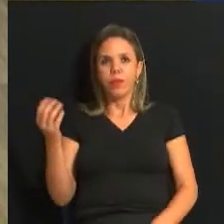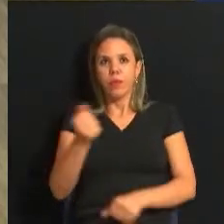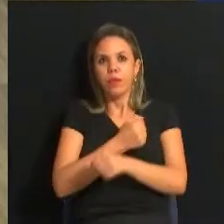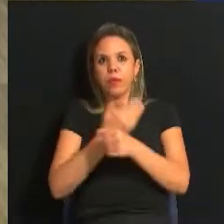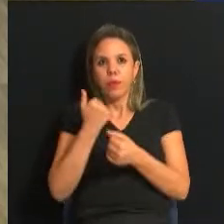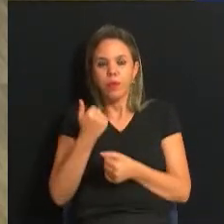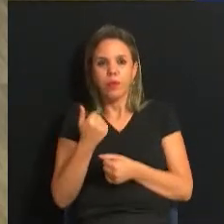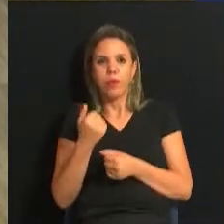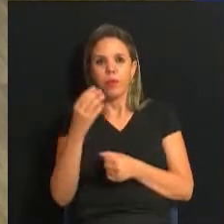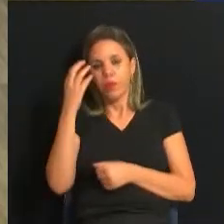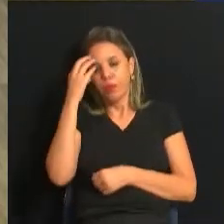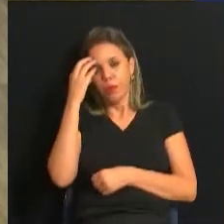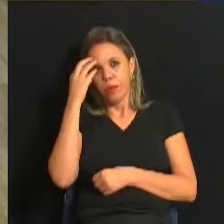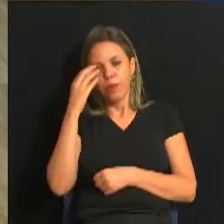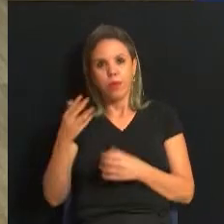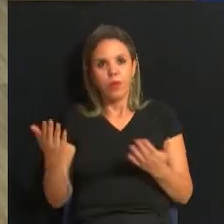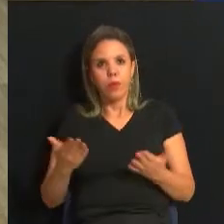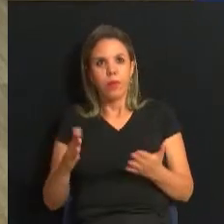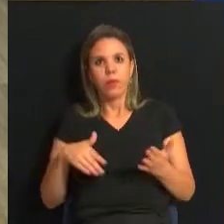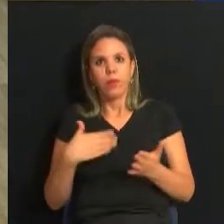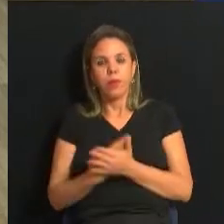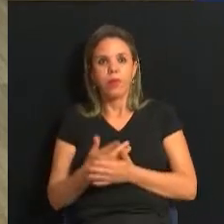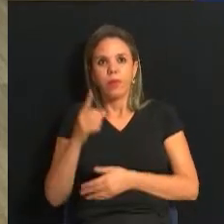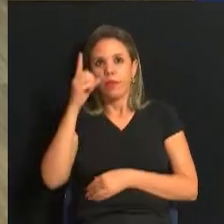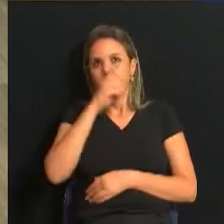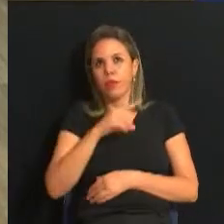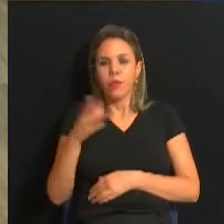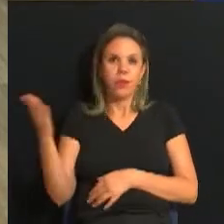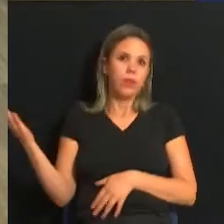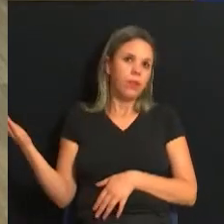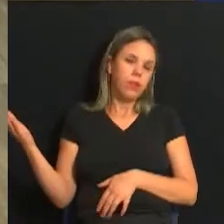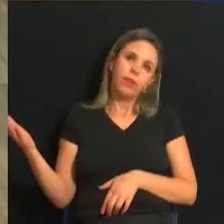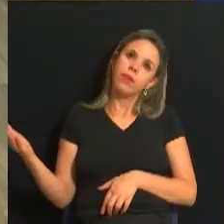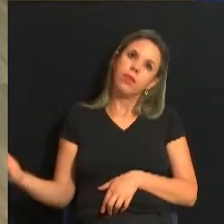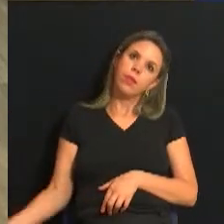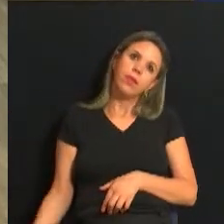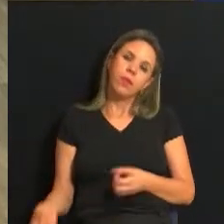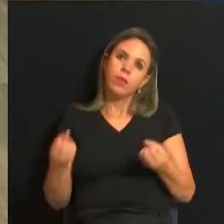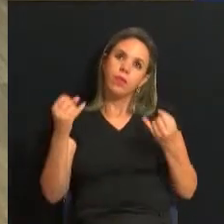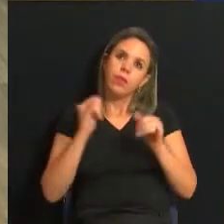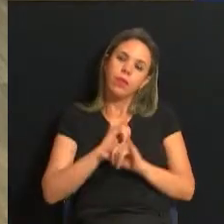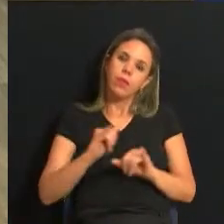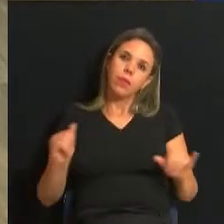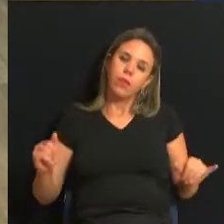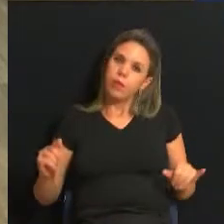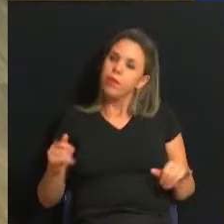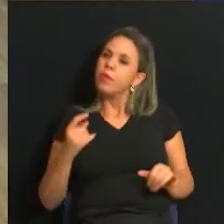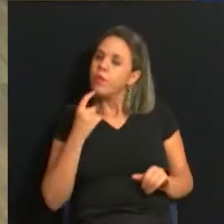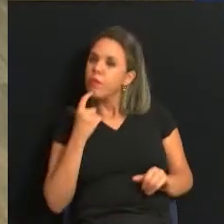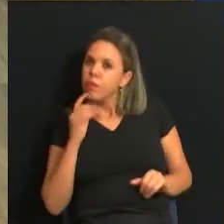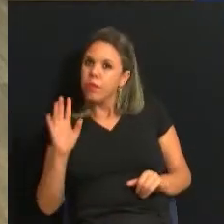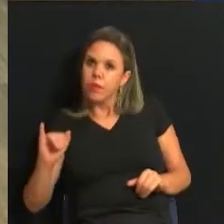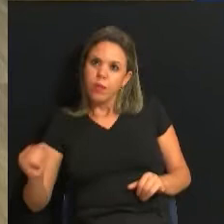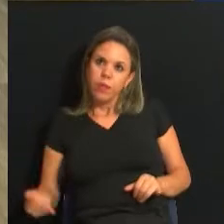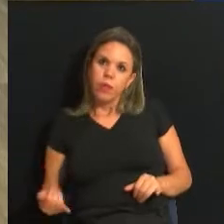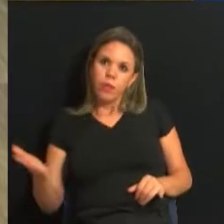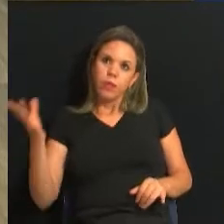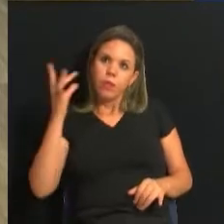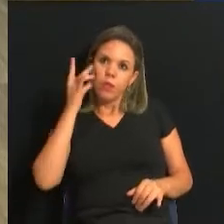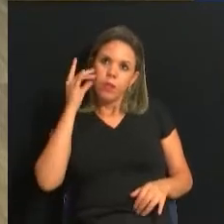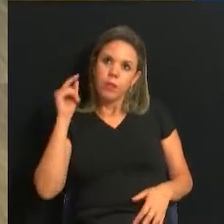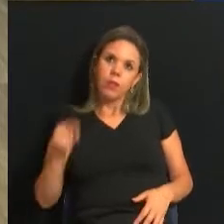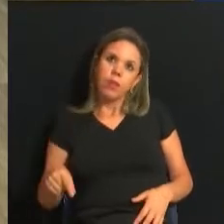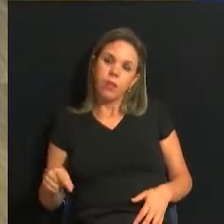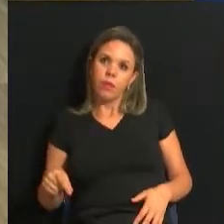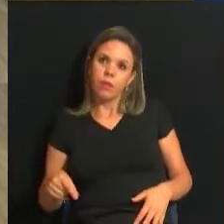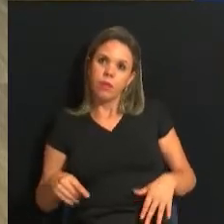Lagoa do Taquaral de hoje até domingo. Mina Abreu, muito obrigado pelas notícias da Metrópole de Campinas. Já quero aproveitar a sua presença aqui